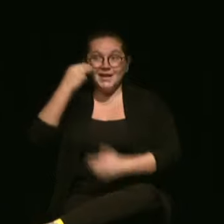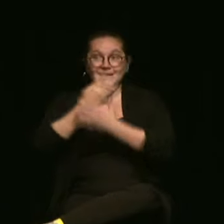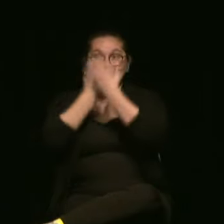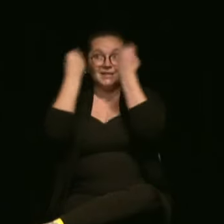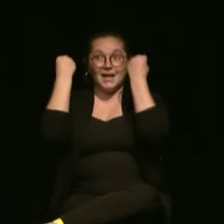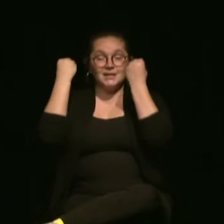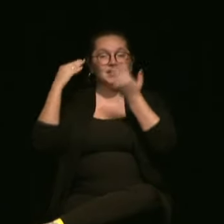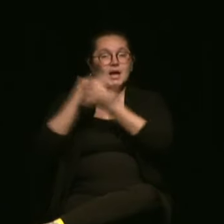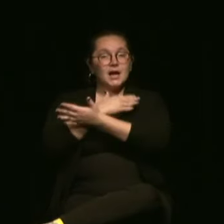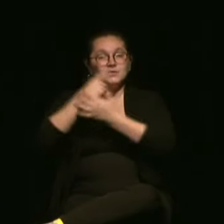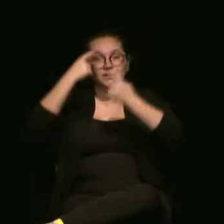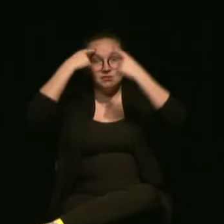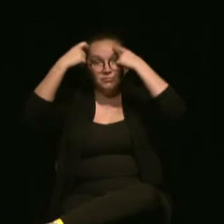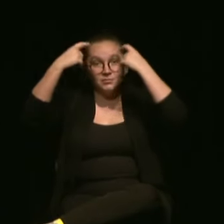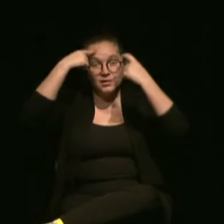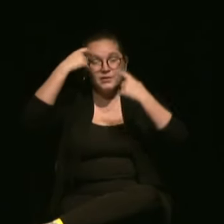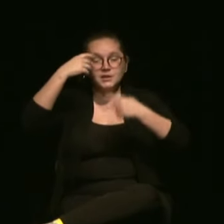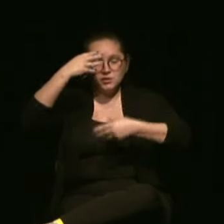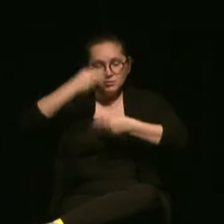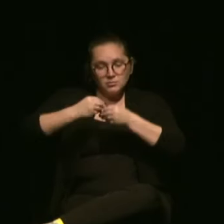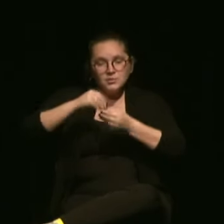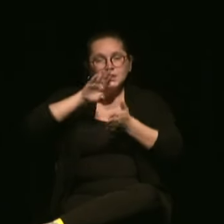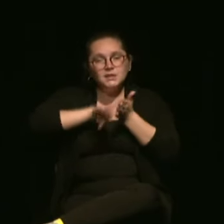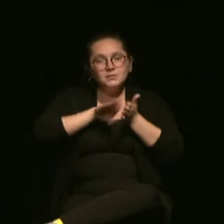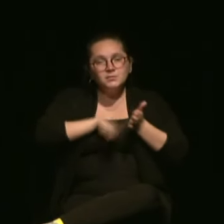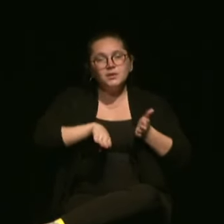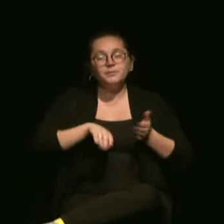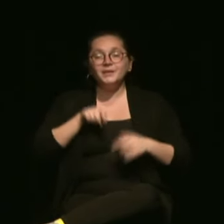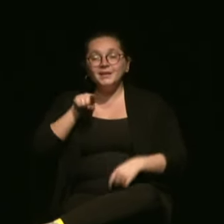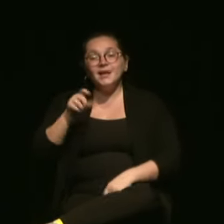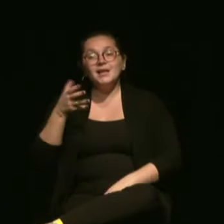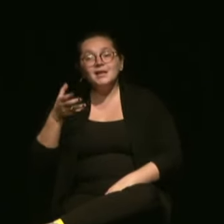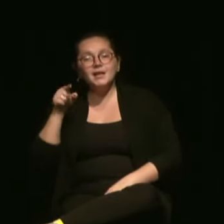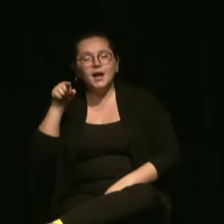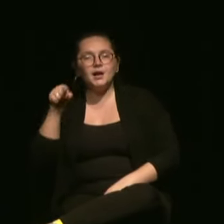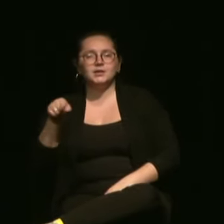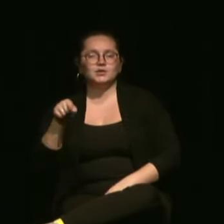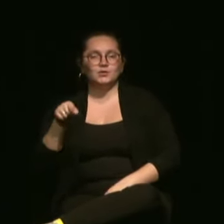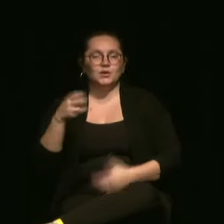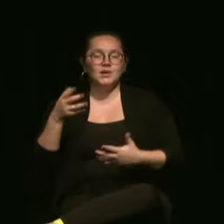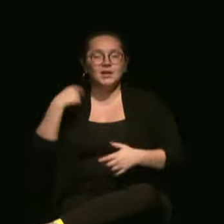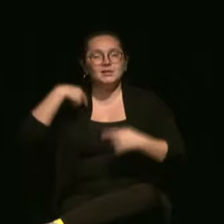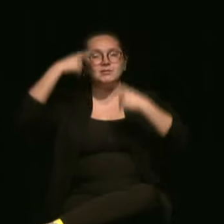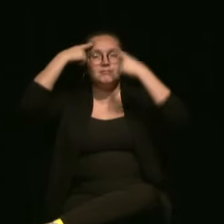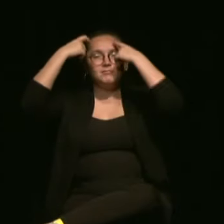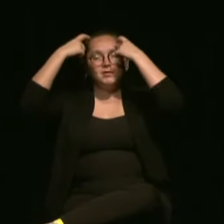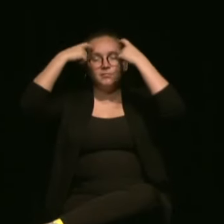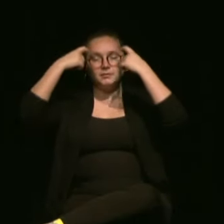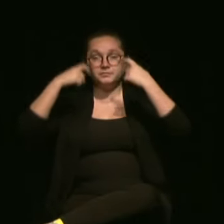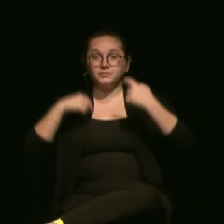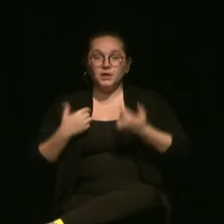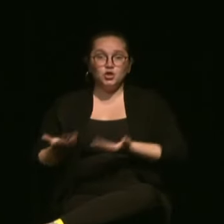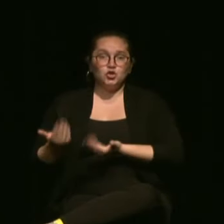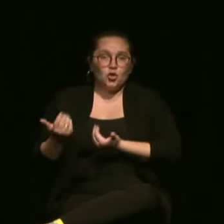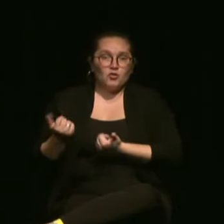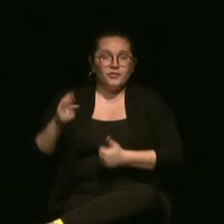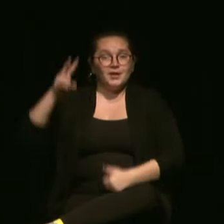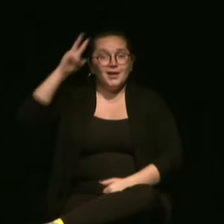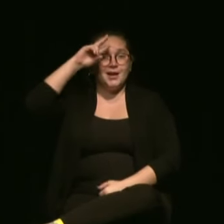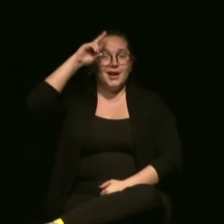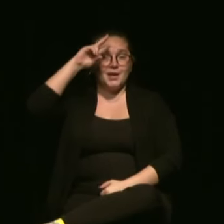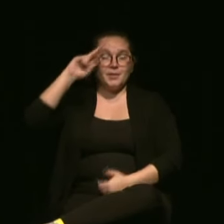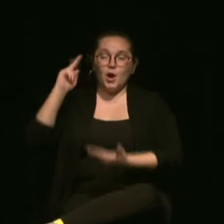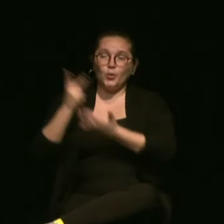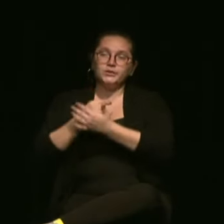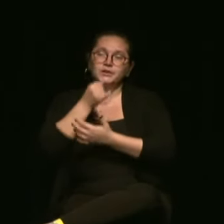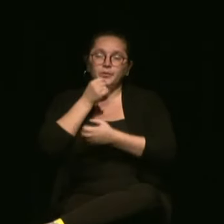de acrescentar, de inventar, de suprimir, e ele queria essa fabulação, ele queria essa invenção. Jovens se lembram do que aconteceu